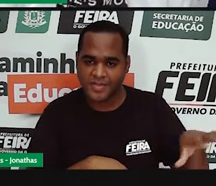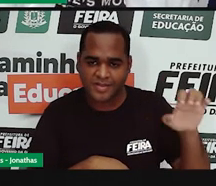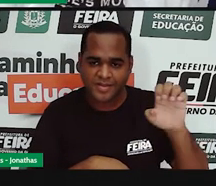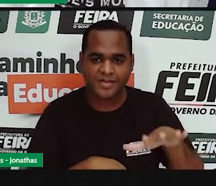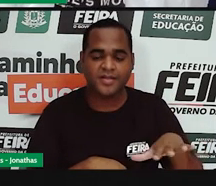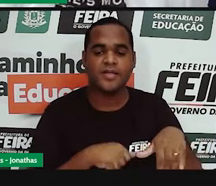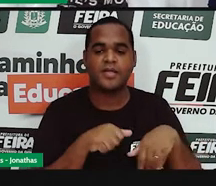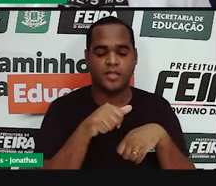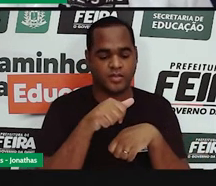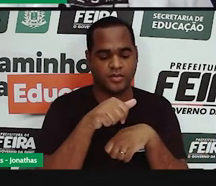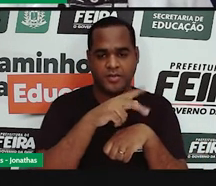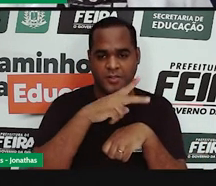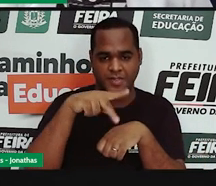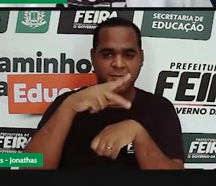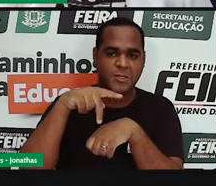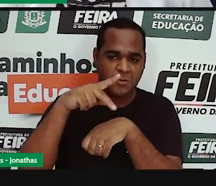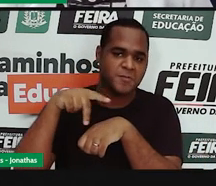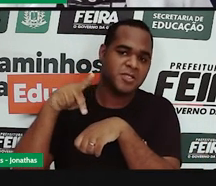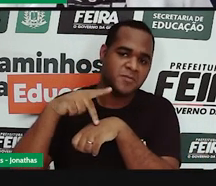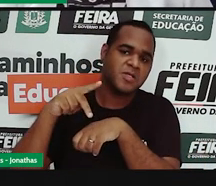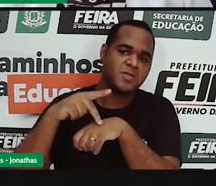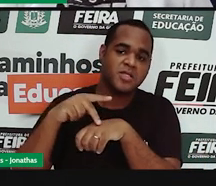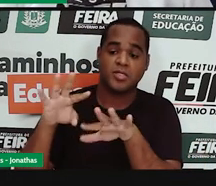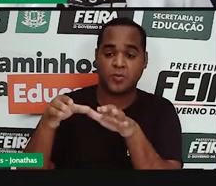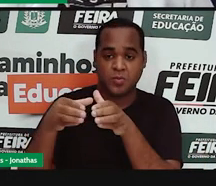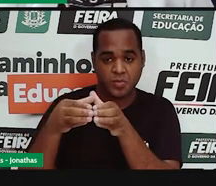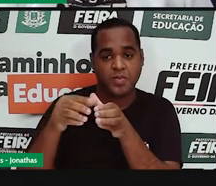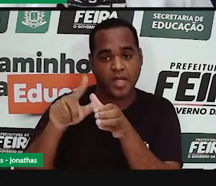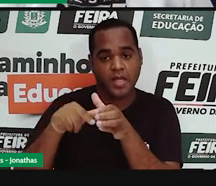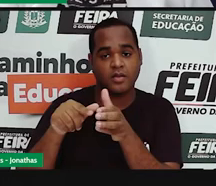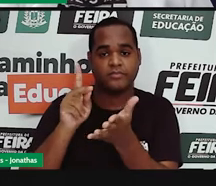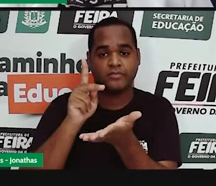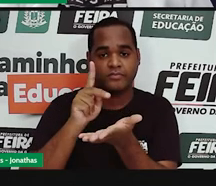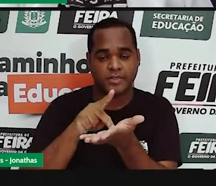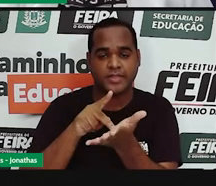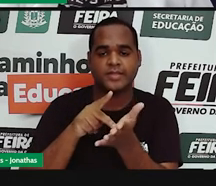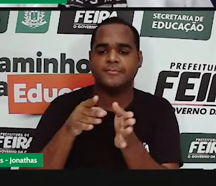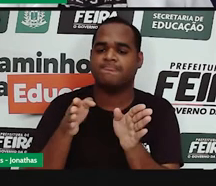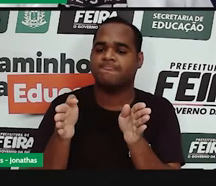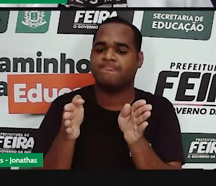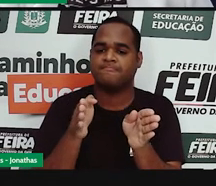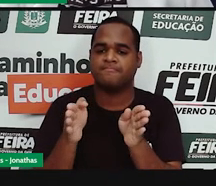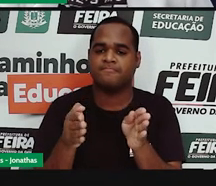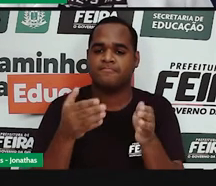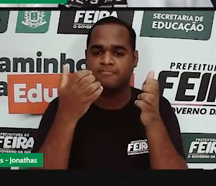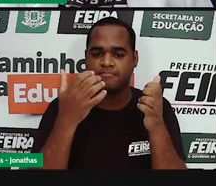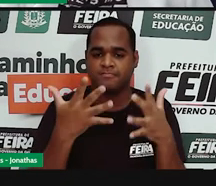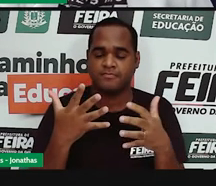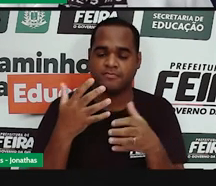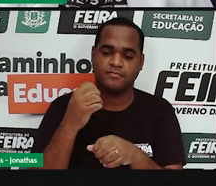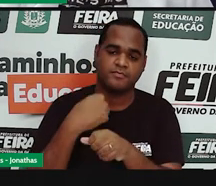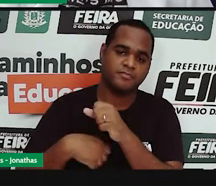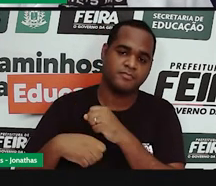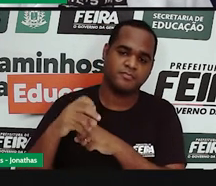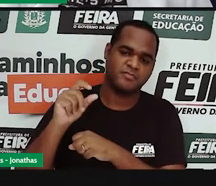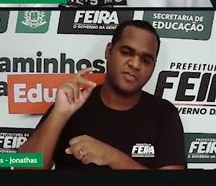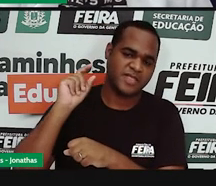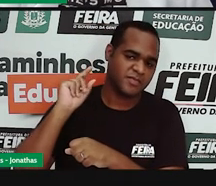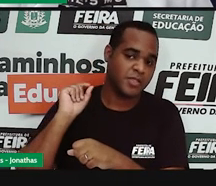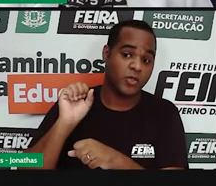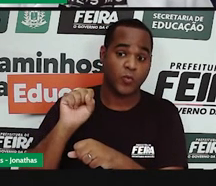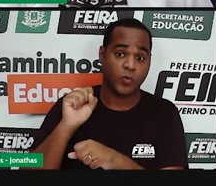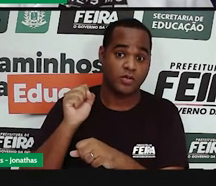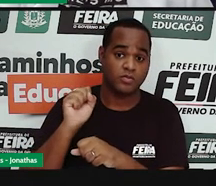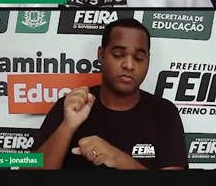e esse pedaço da Europa. Então, esse é o período entre o século 8 ao século